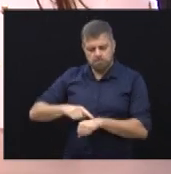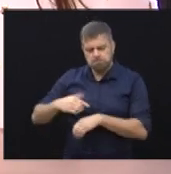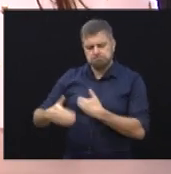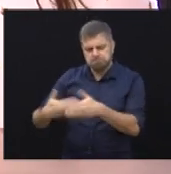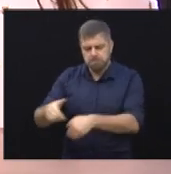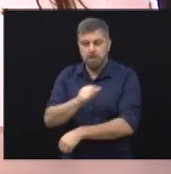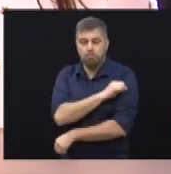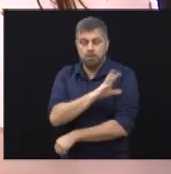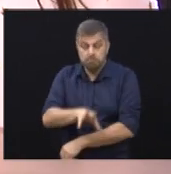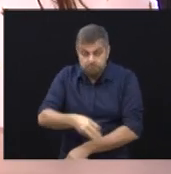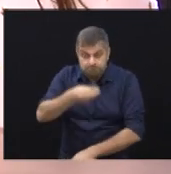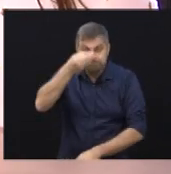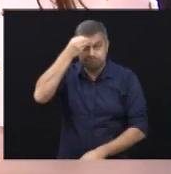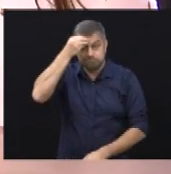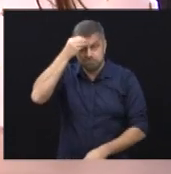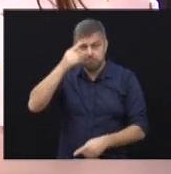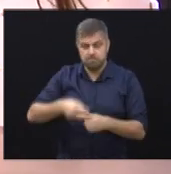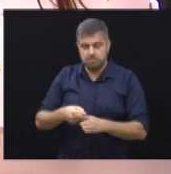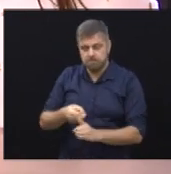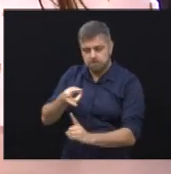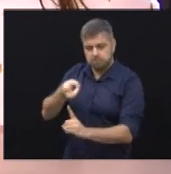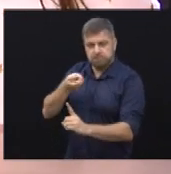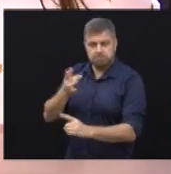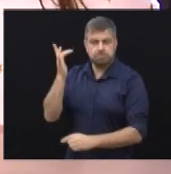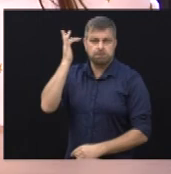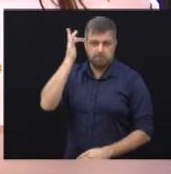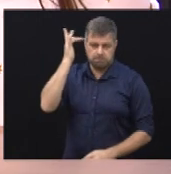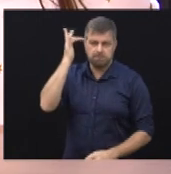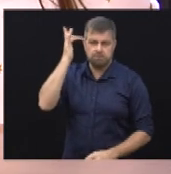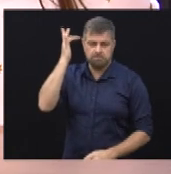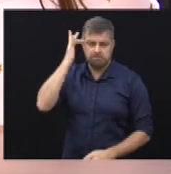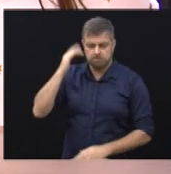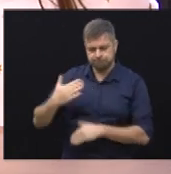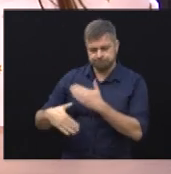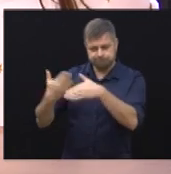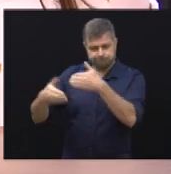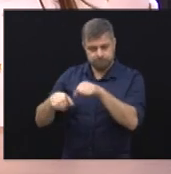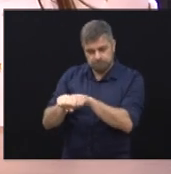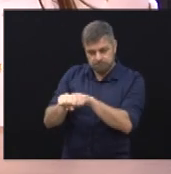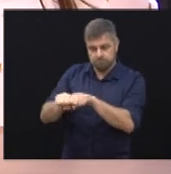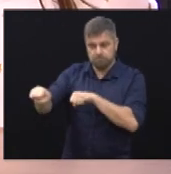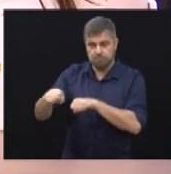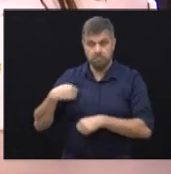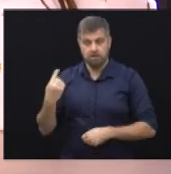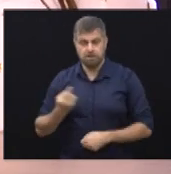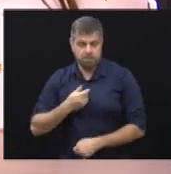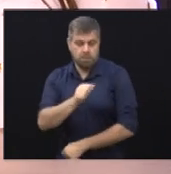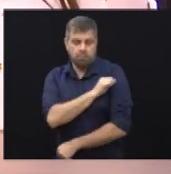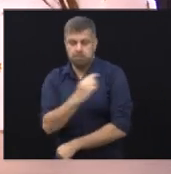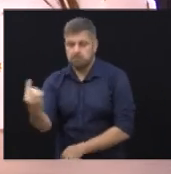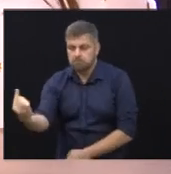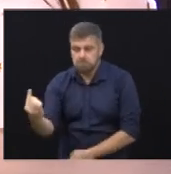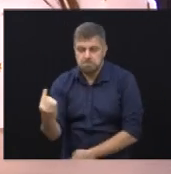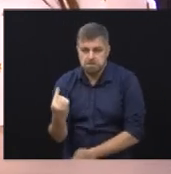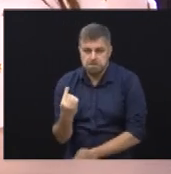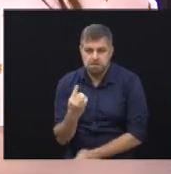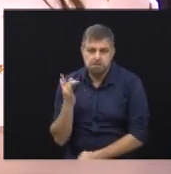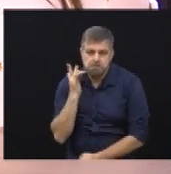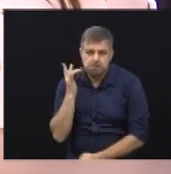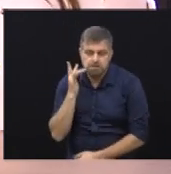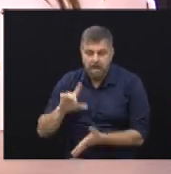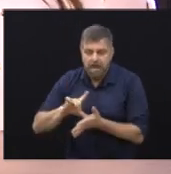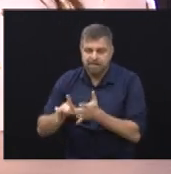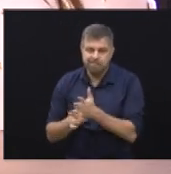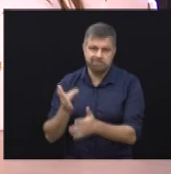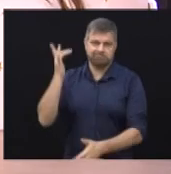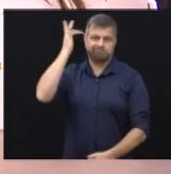com o tempo os alunos passam a entender, porque vem a questão também da maturidade durante a graduação, né? Então a gente recebe os alunos de uma forma